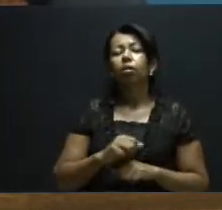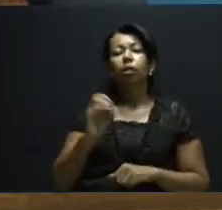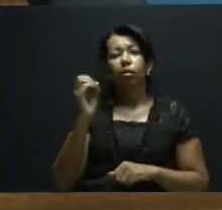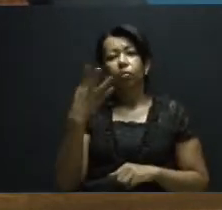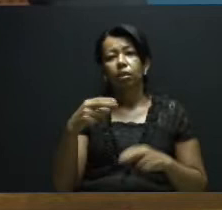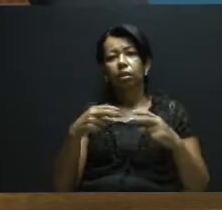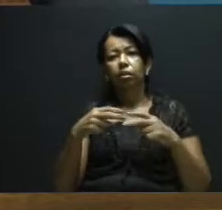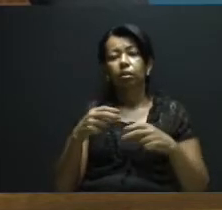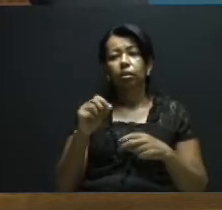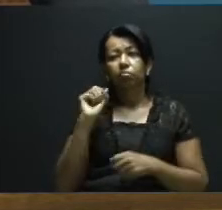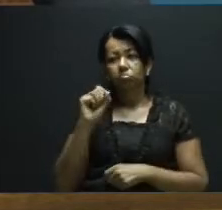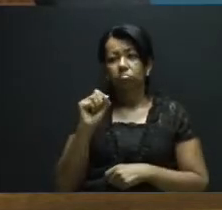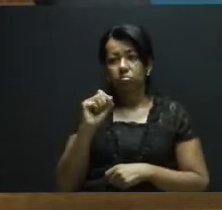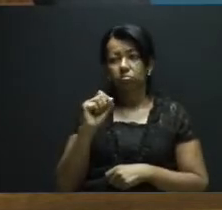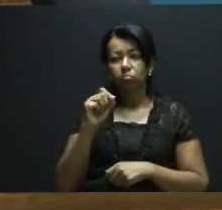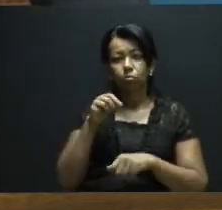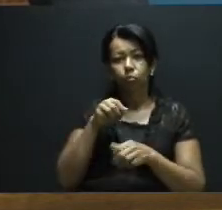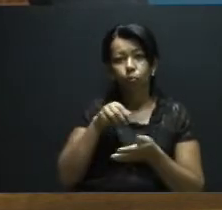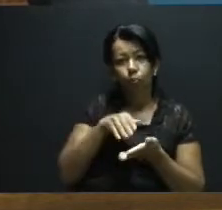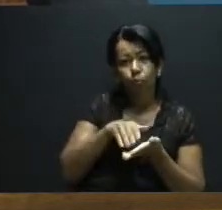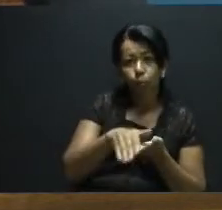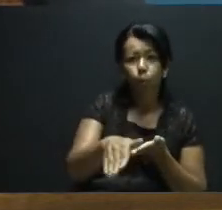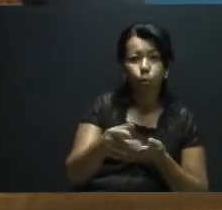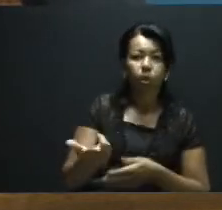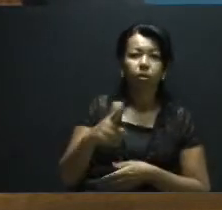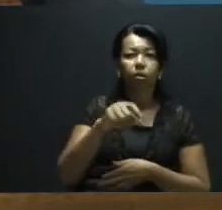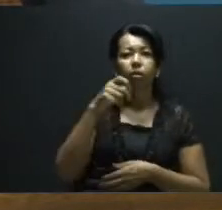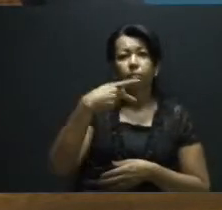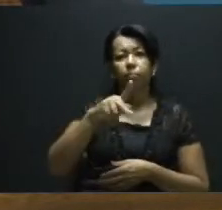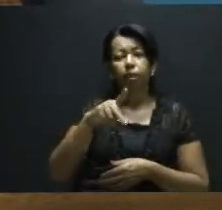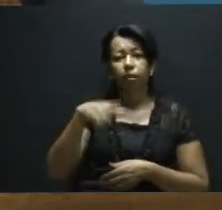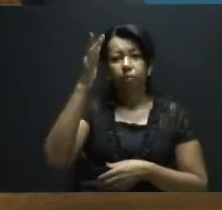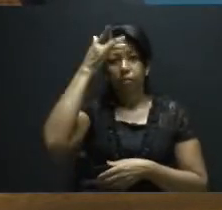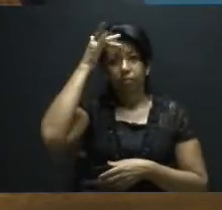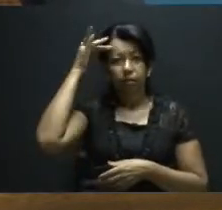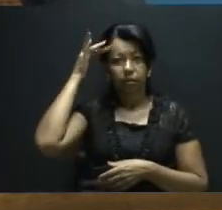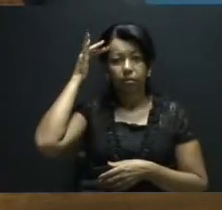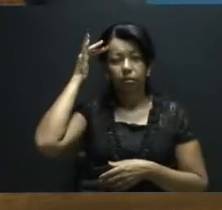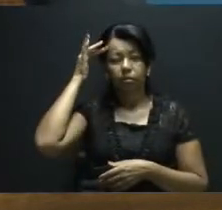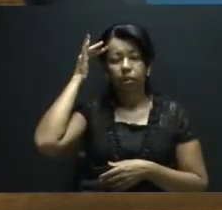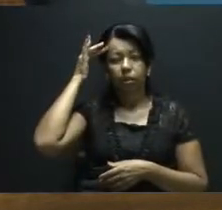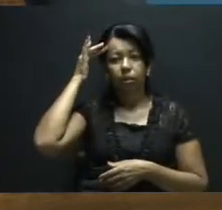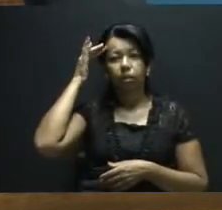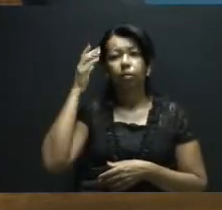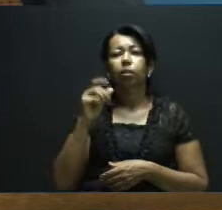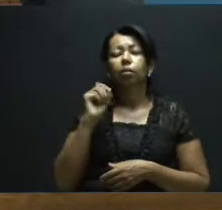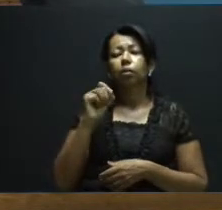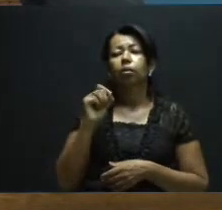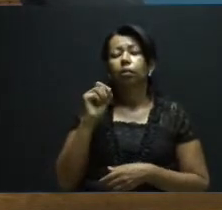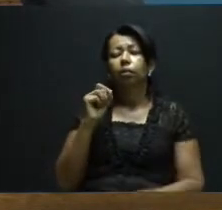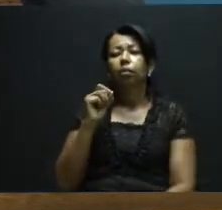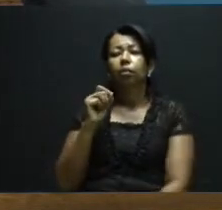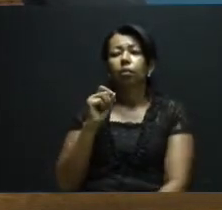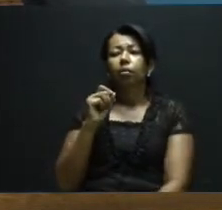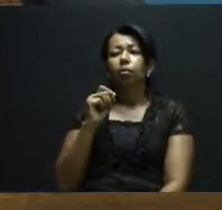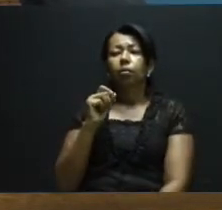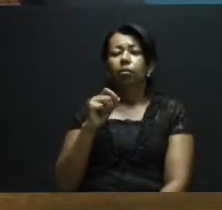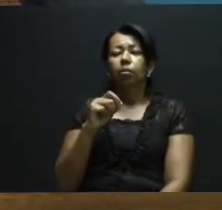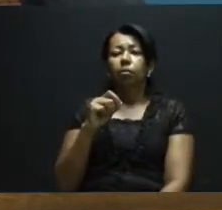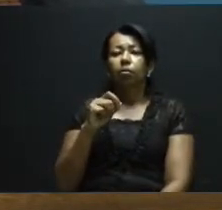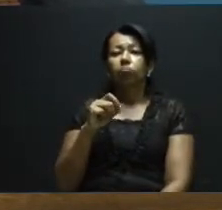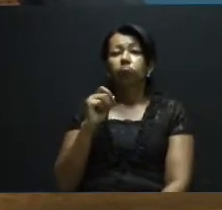é de multa autuação pra esse munícipe e isso vem de encontro